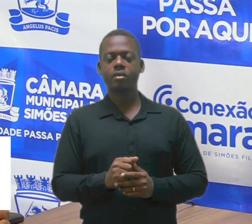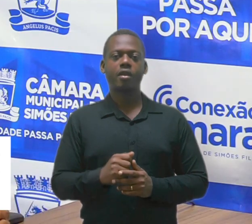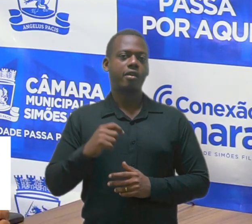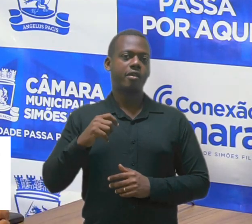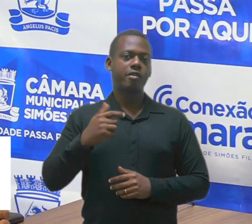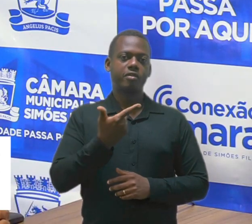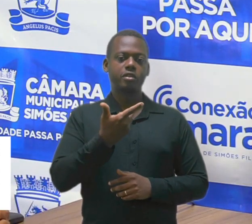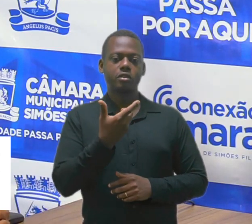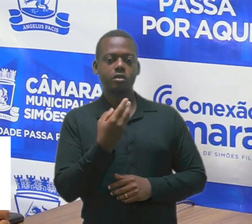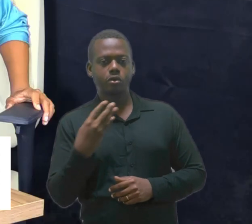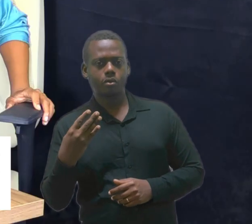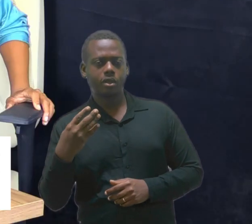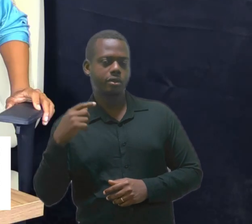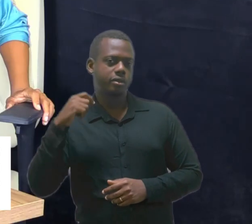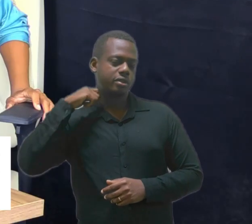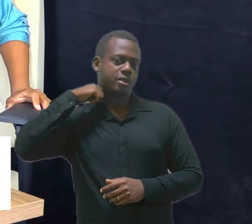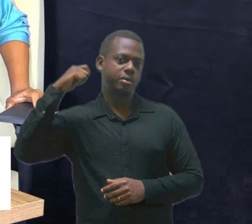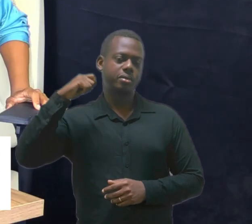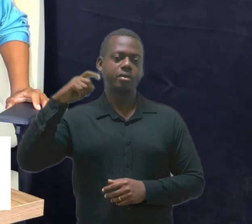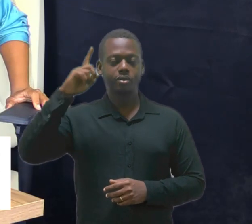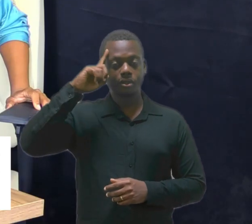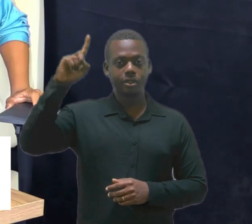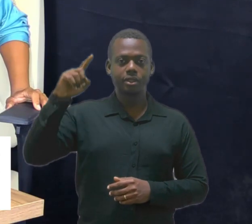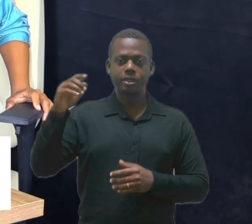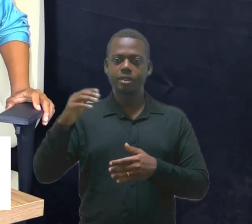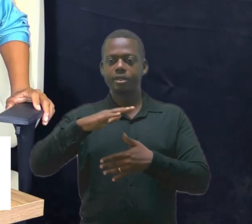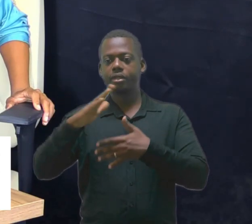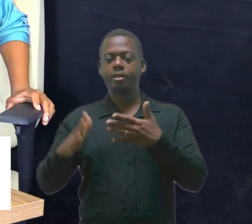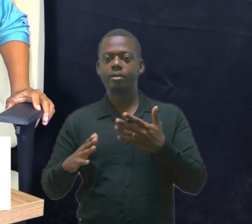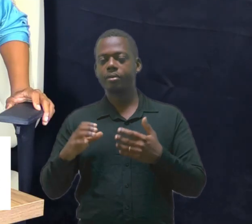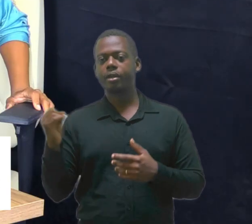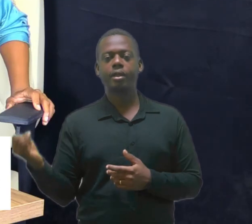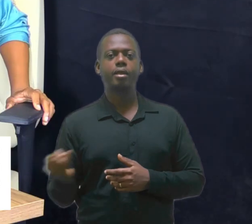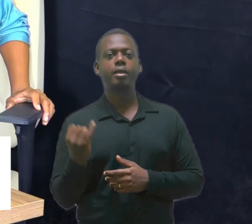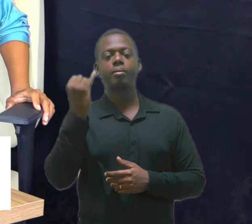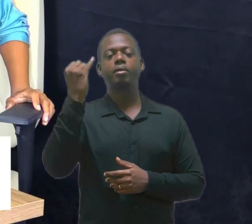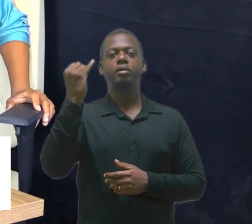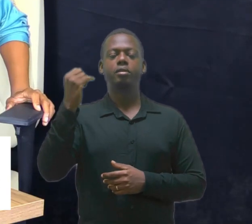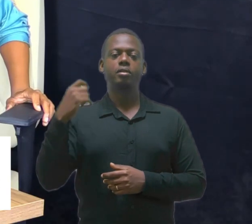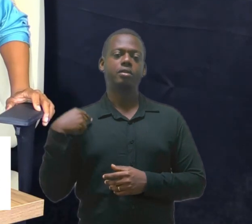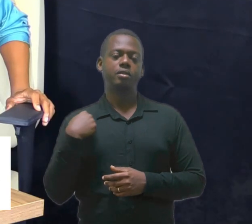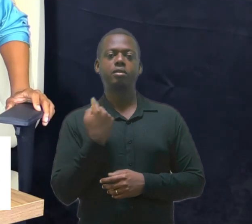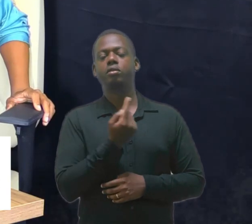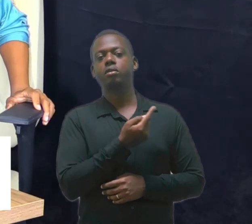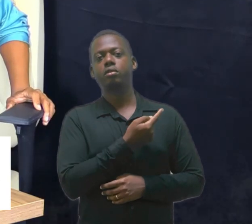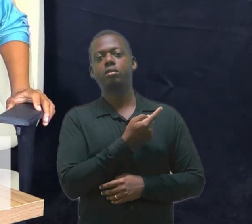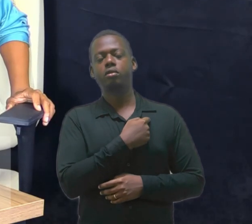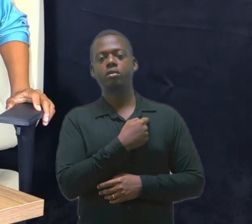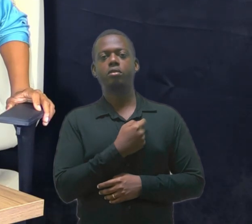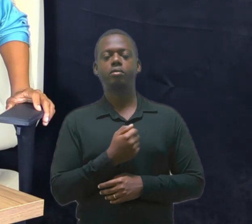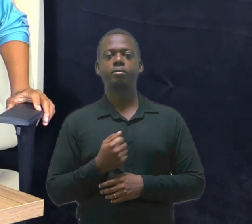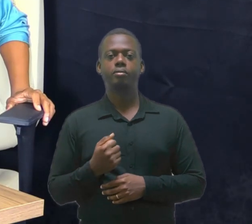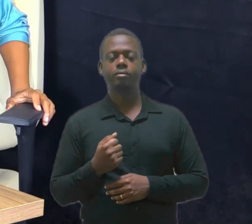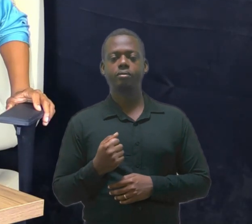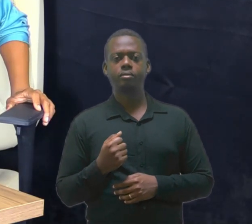é o dia da Libras, né? Que é a data mais importante para nós, né? Que nós temos, e nós temos aí, aqui, e